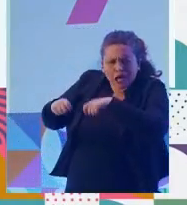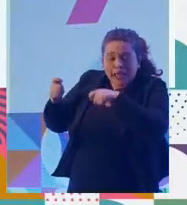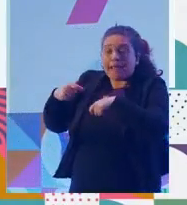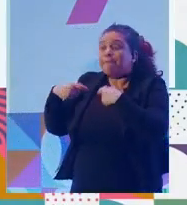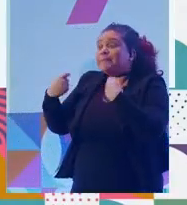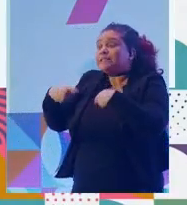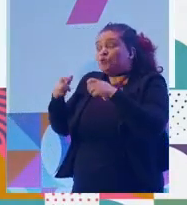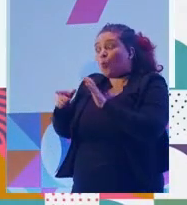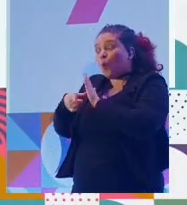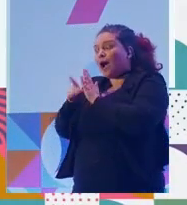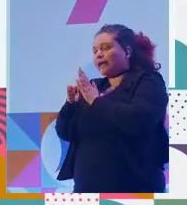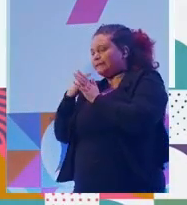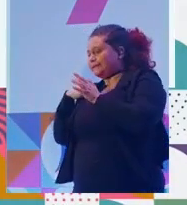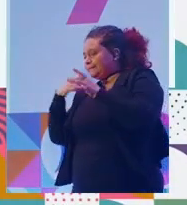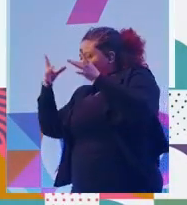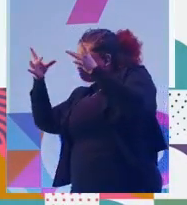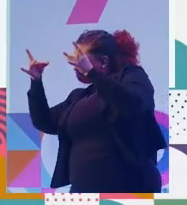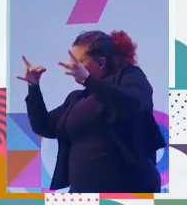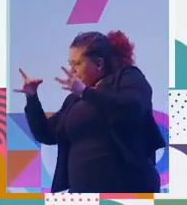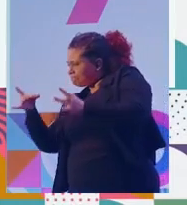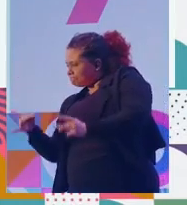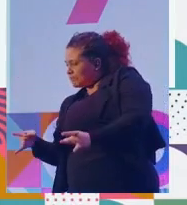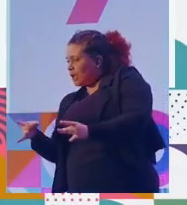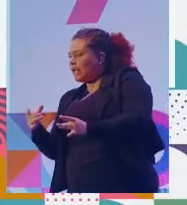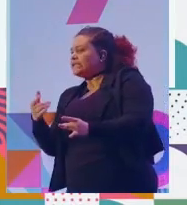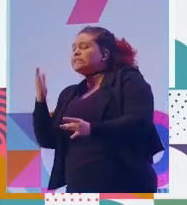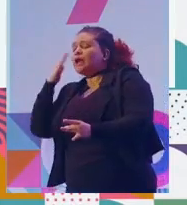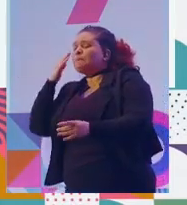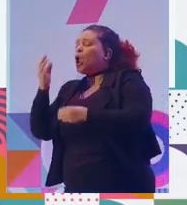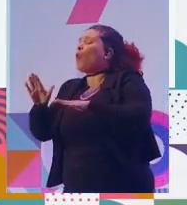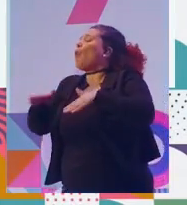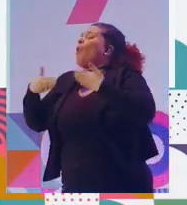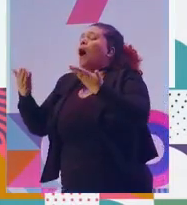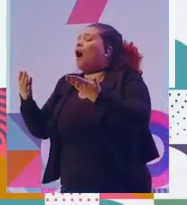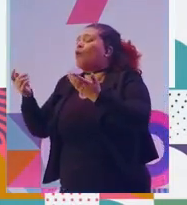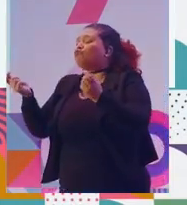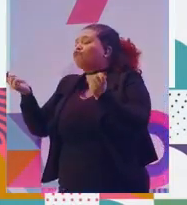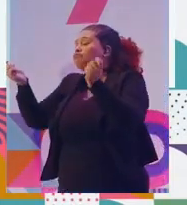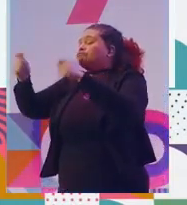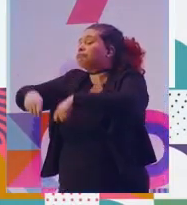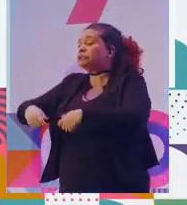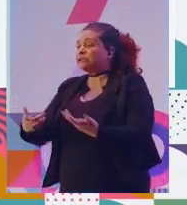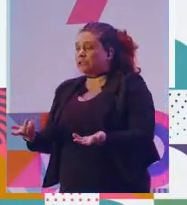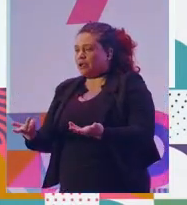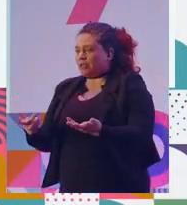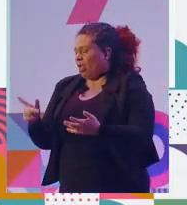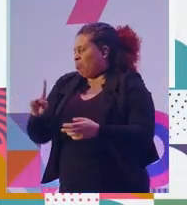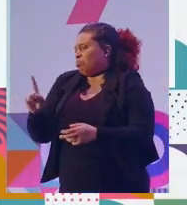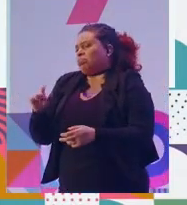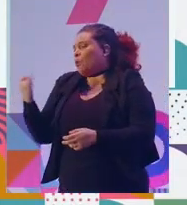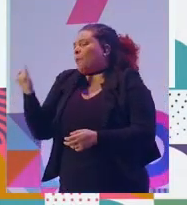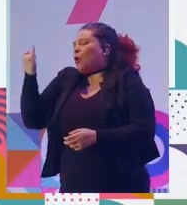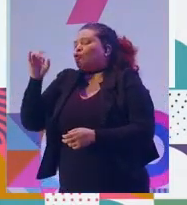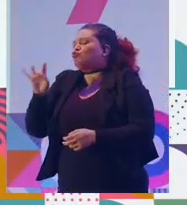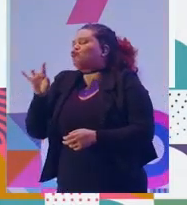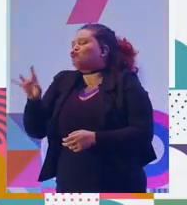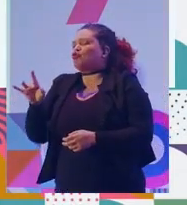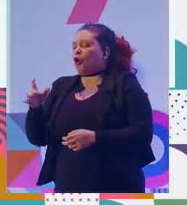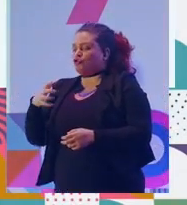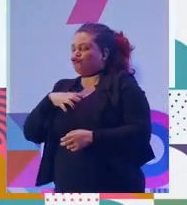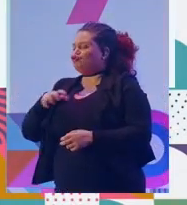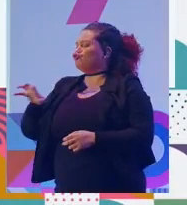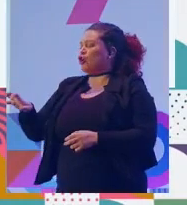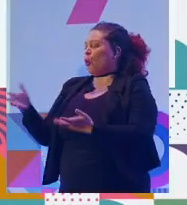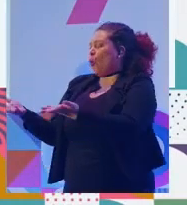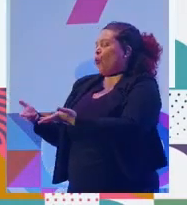E a organização precisa conhecer quais são as capacidades. Não importa só o que a gente vai fazer. Hoje